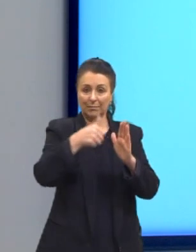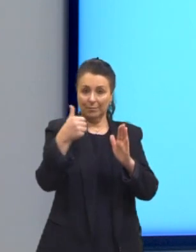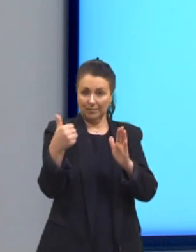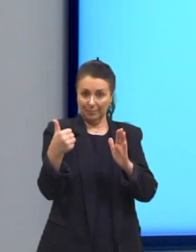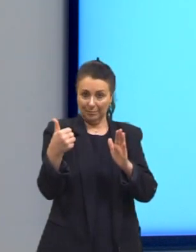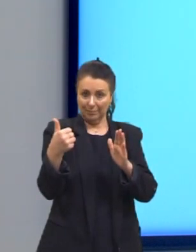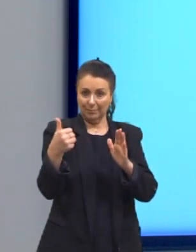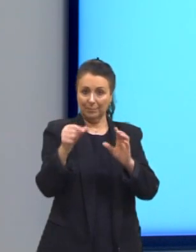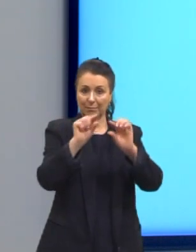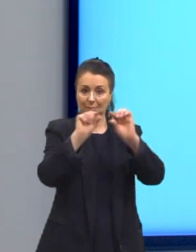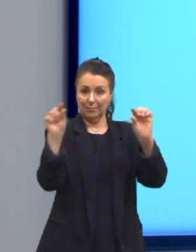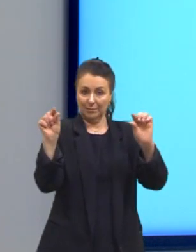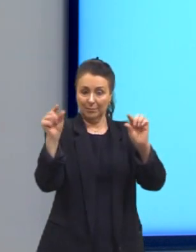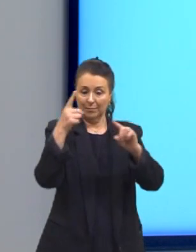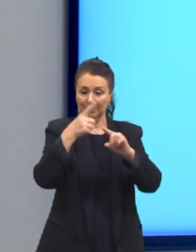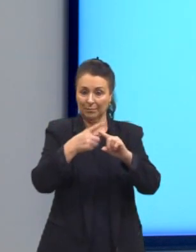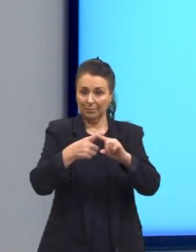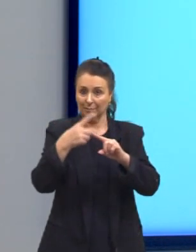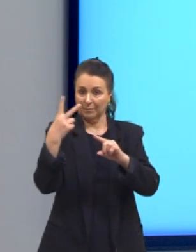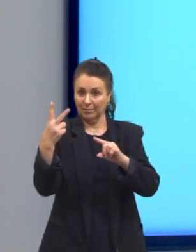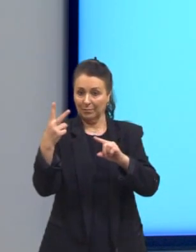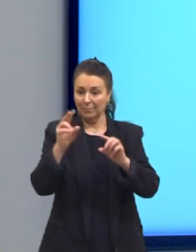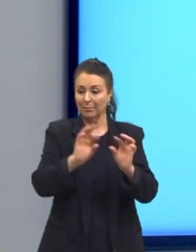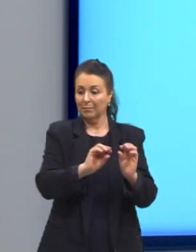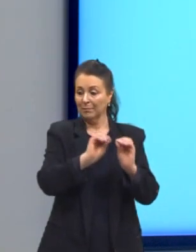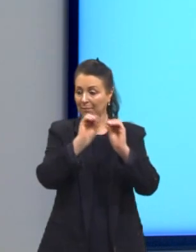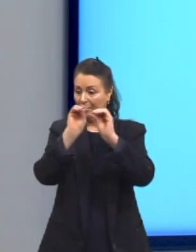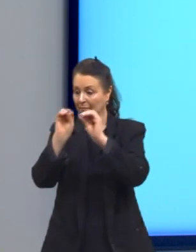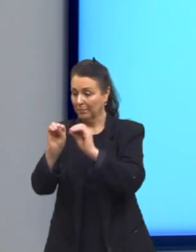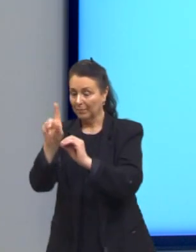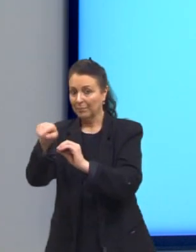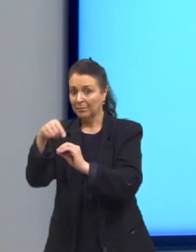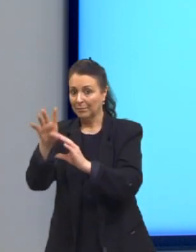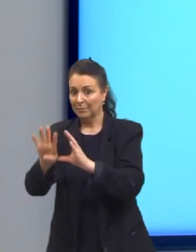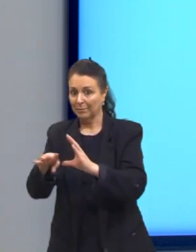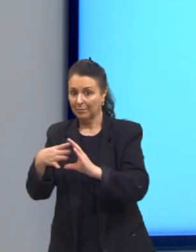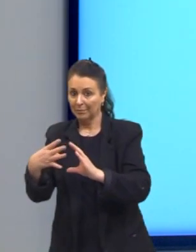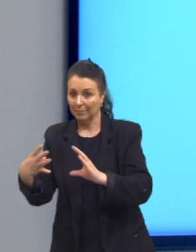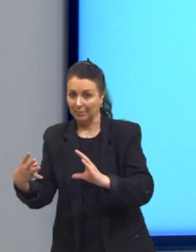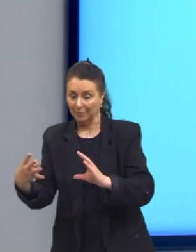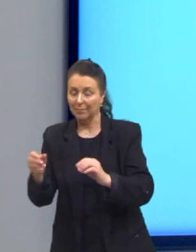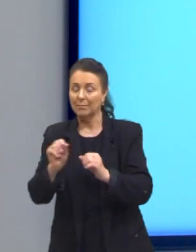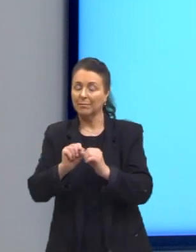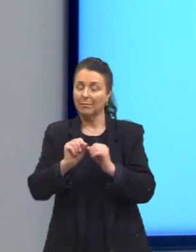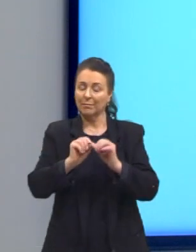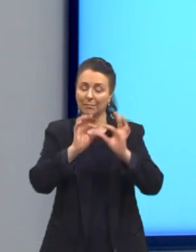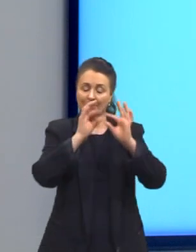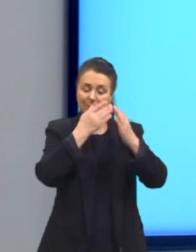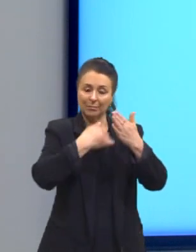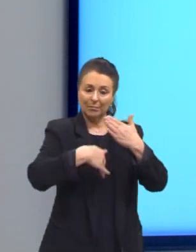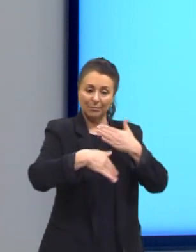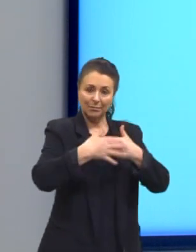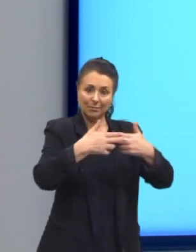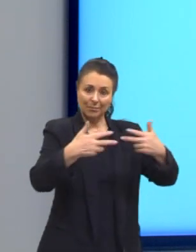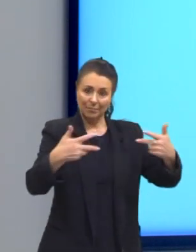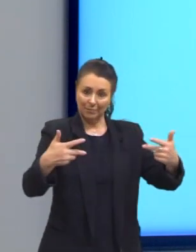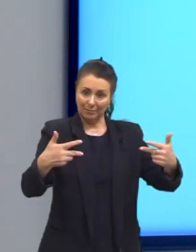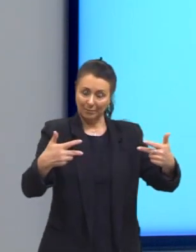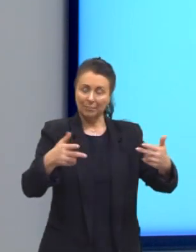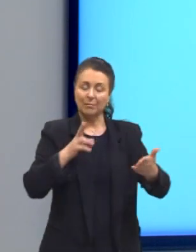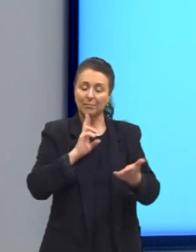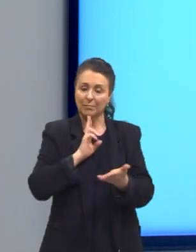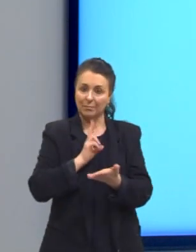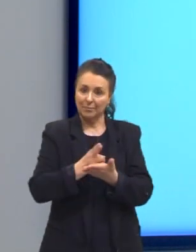coloca o resultado na outra matriz e assim faz para todos os elementos independente da ordem a